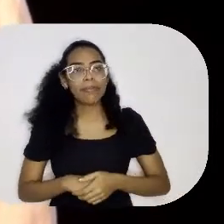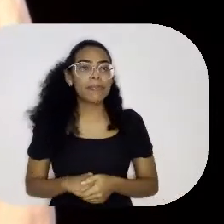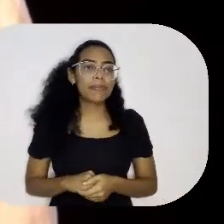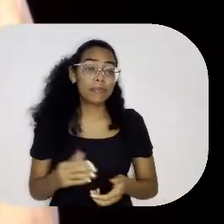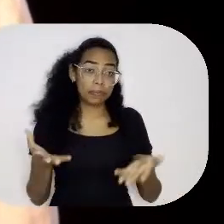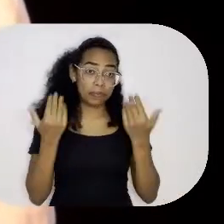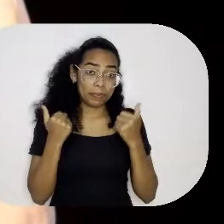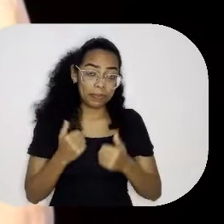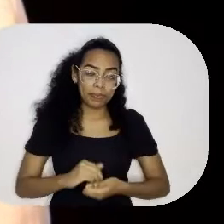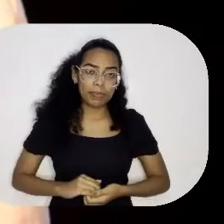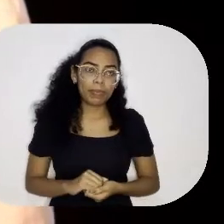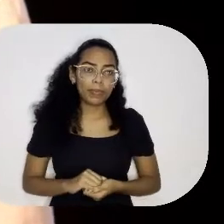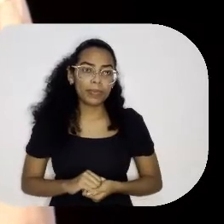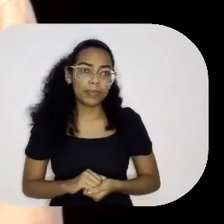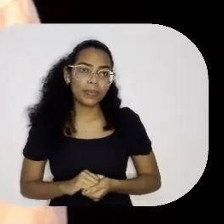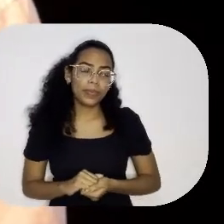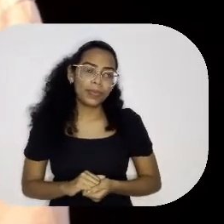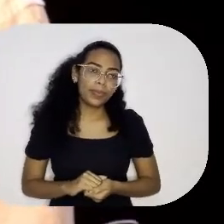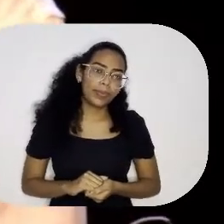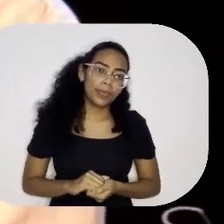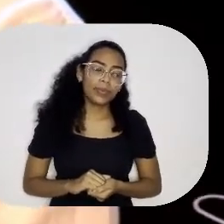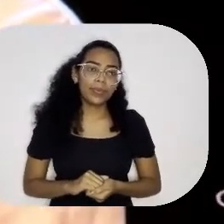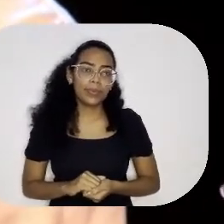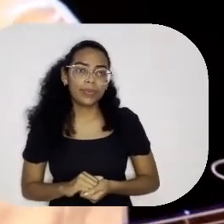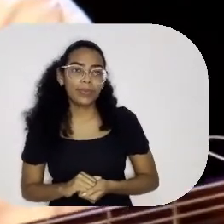lugar. Vamos lá.